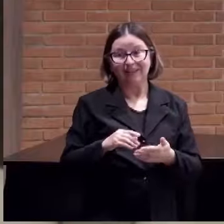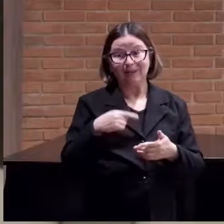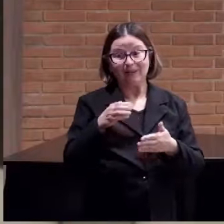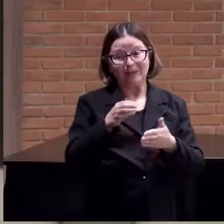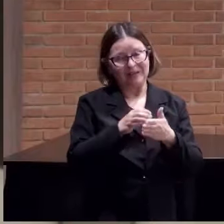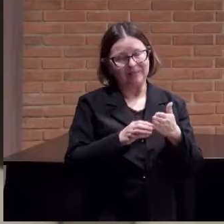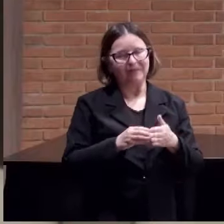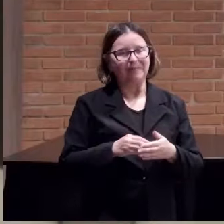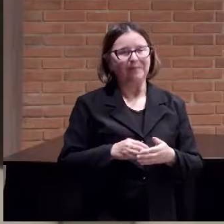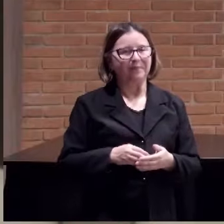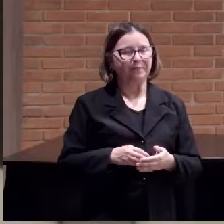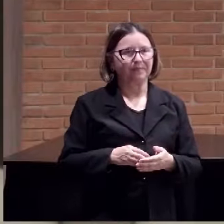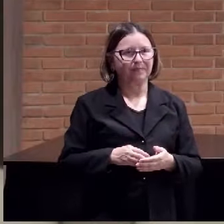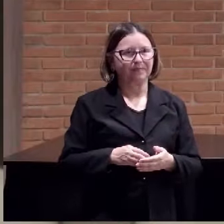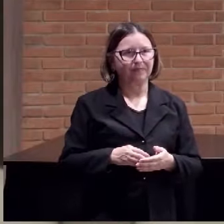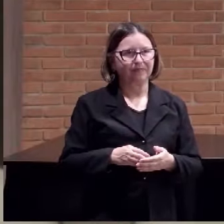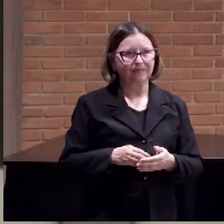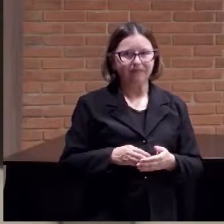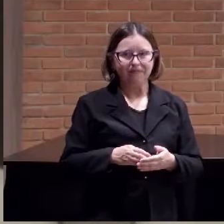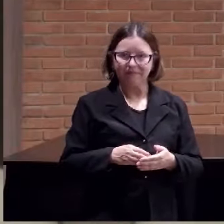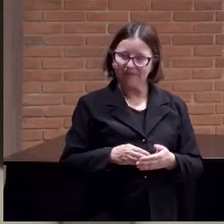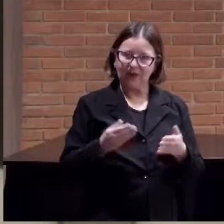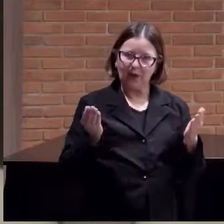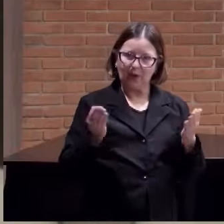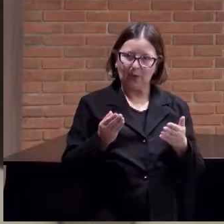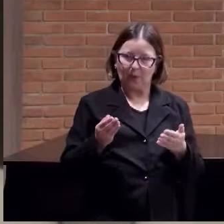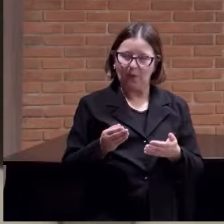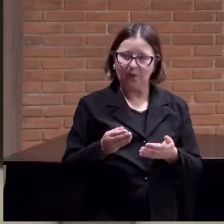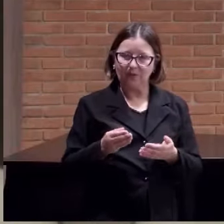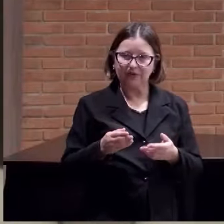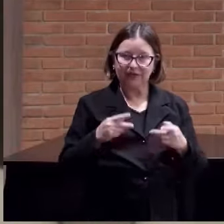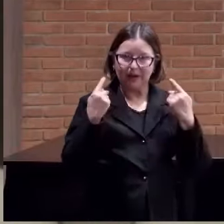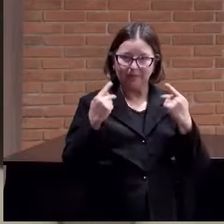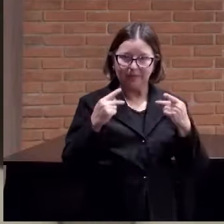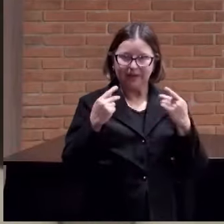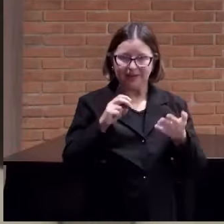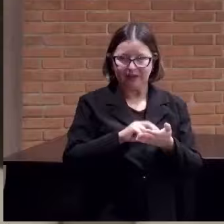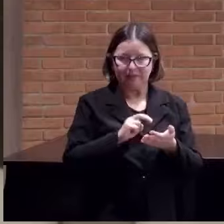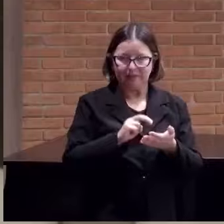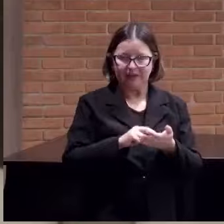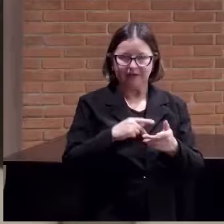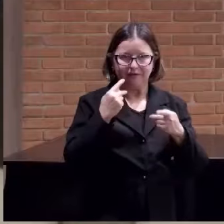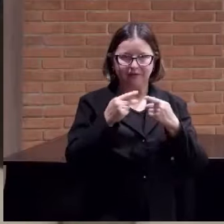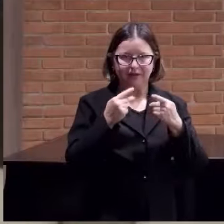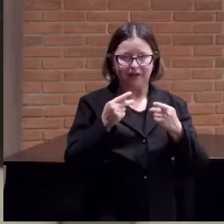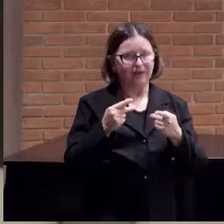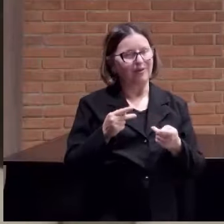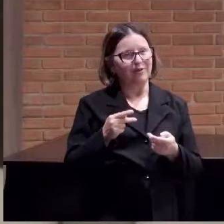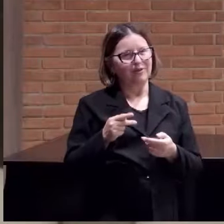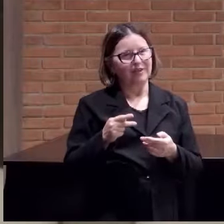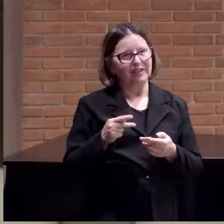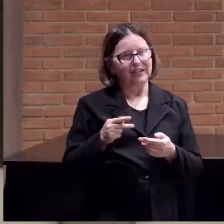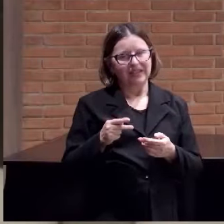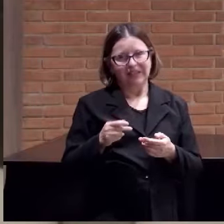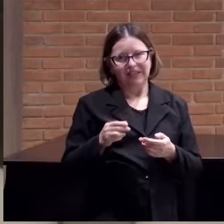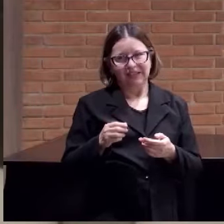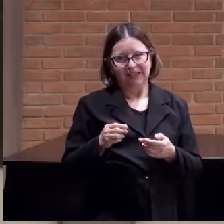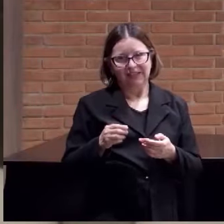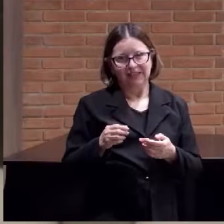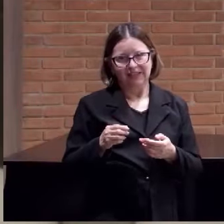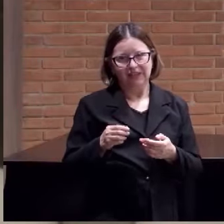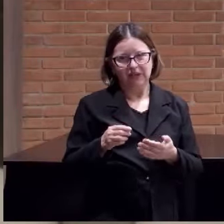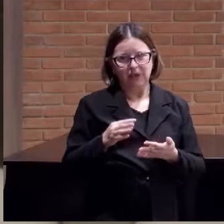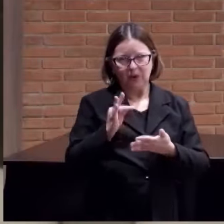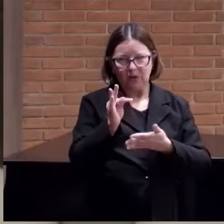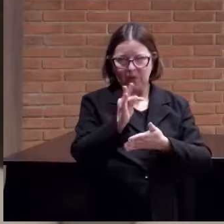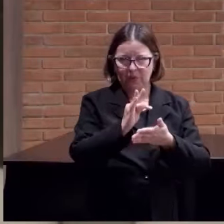Hoje o Bruno falou de perícope, uma palavra que faz com que o texto seja